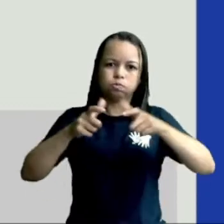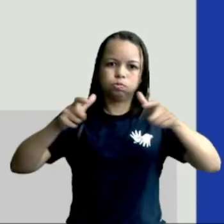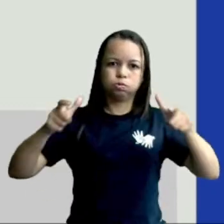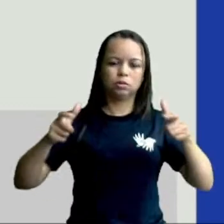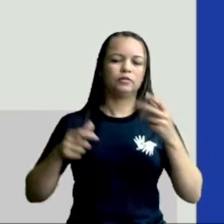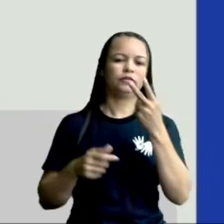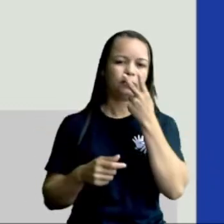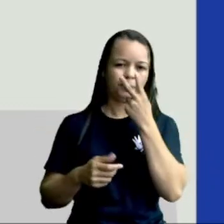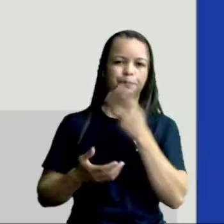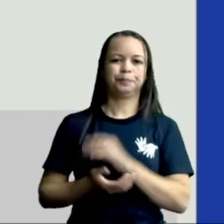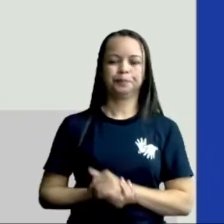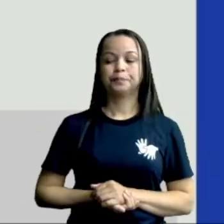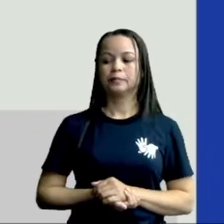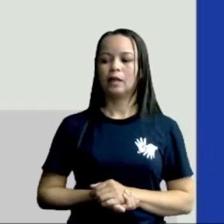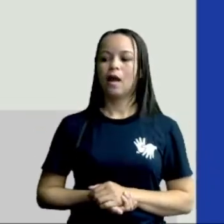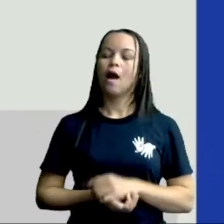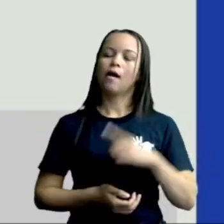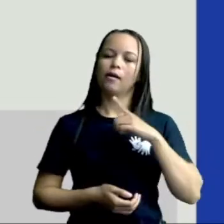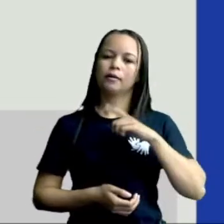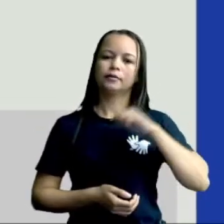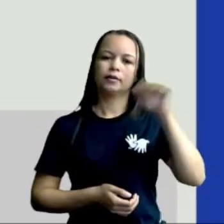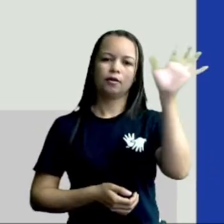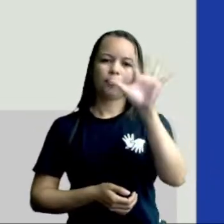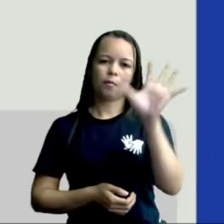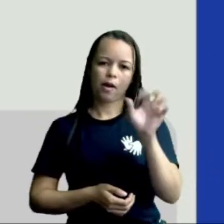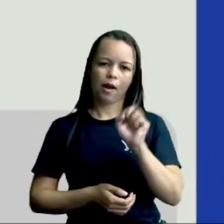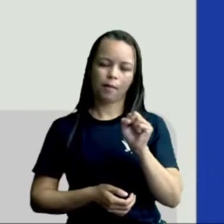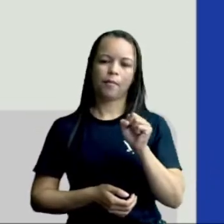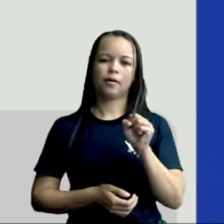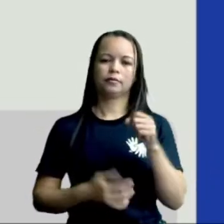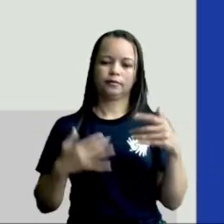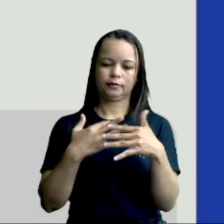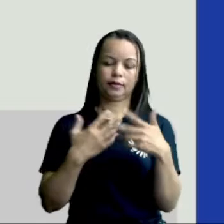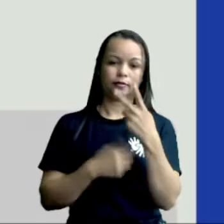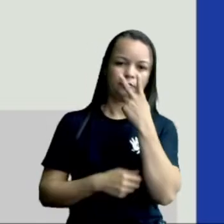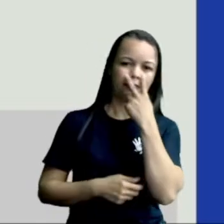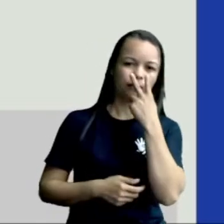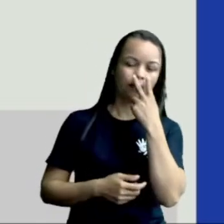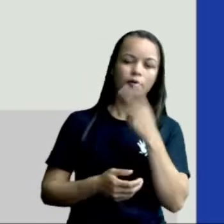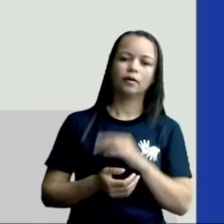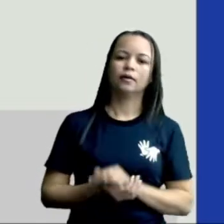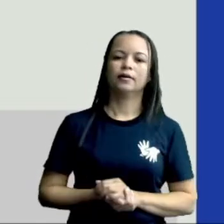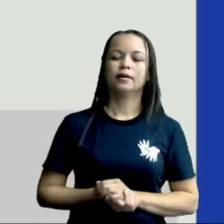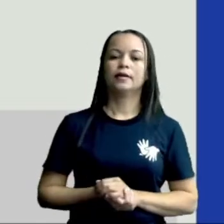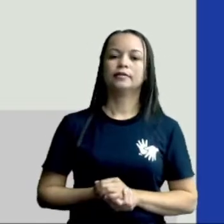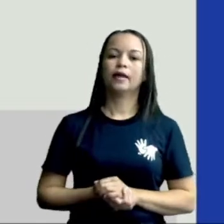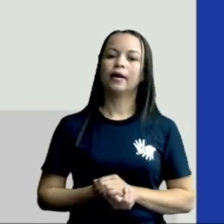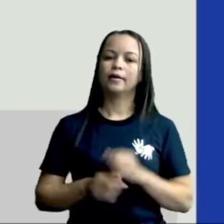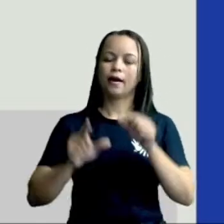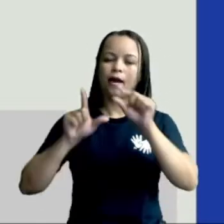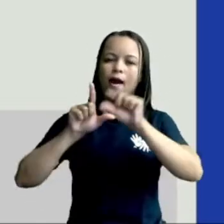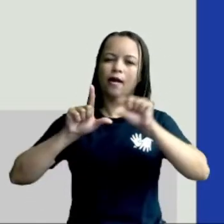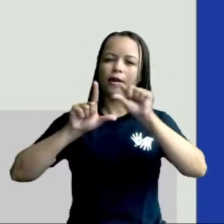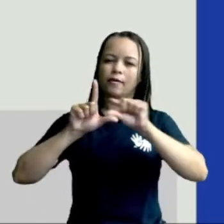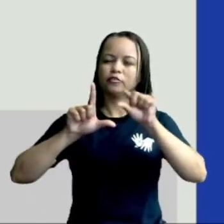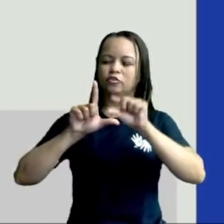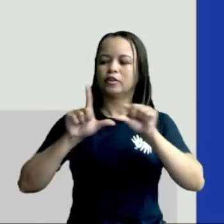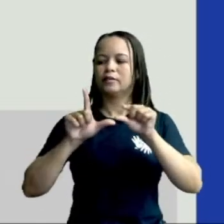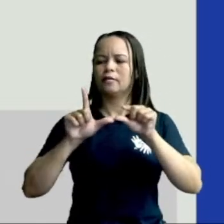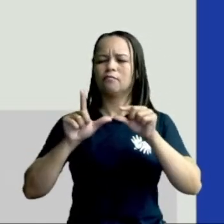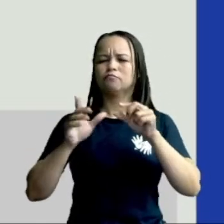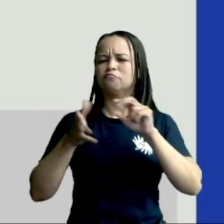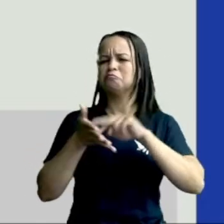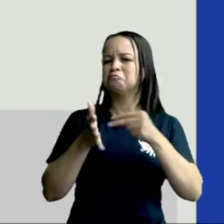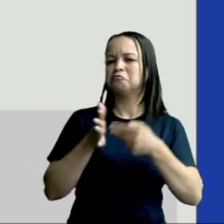só, aí tem um mapa de Vitória para vocês verem, tá? Essa legenda significa o quê, professora?